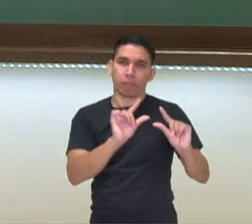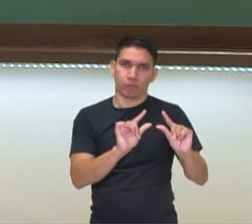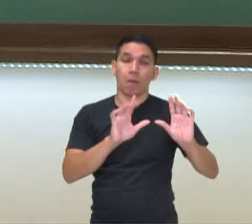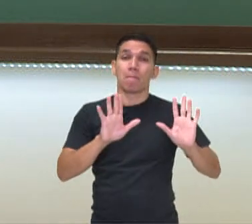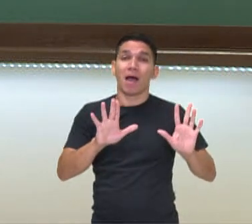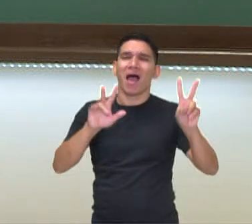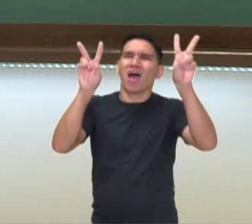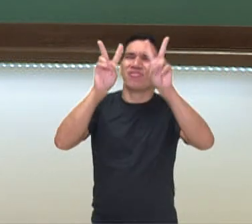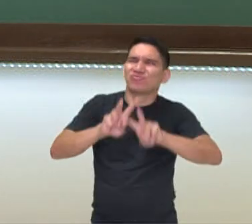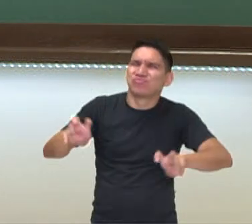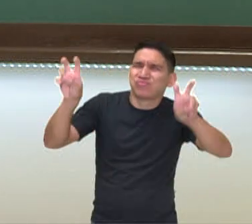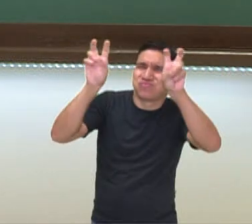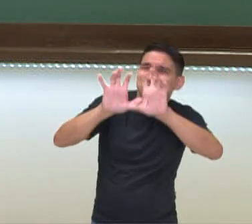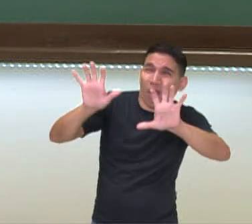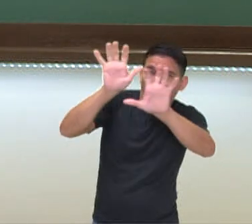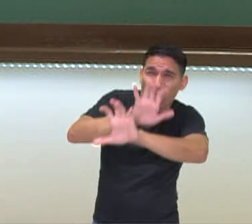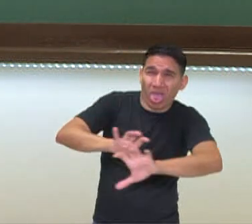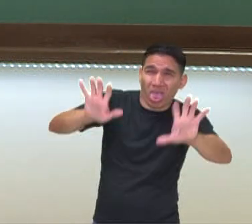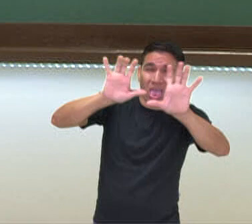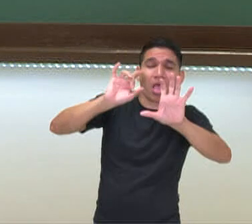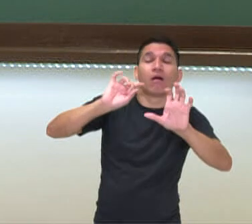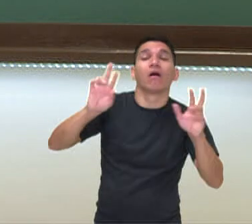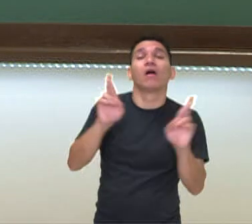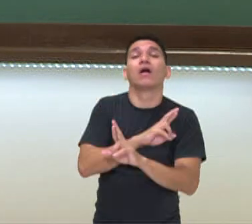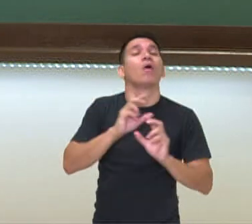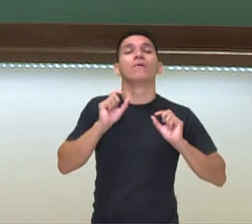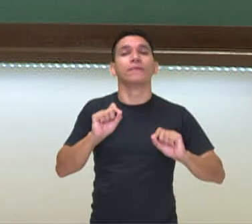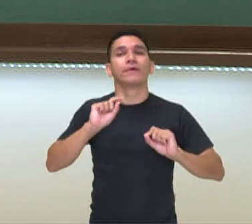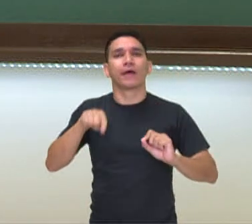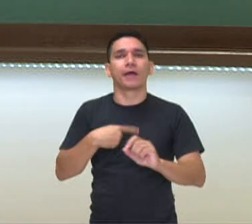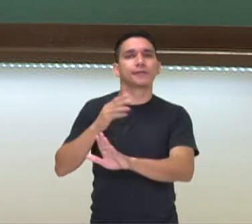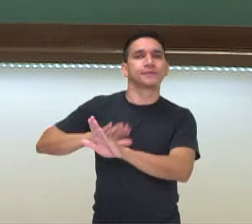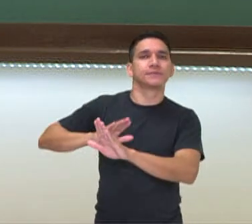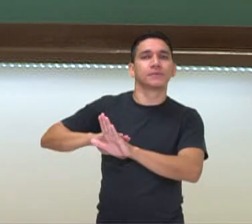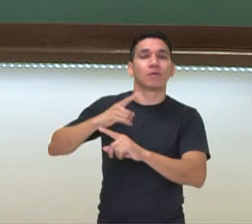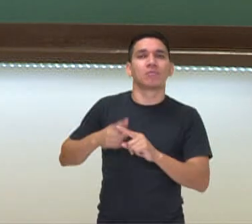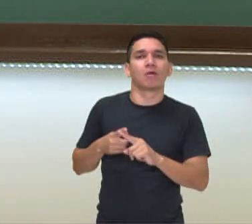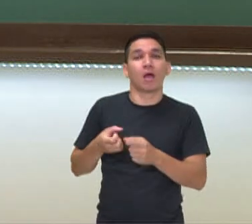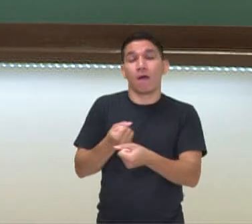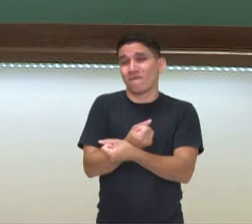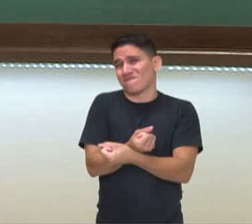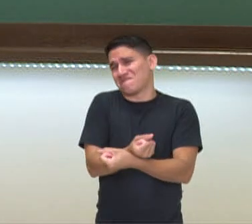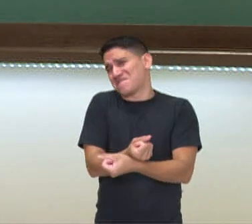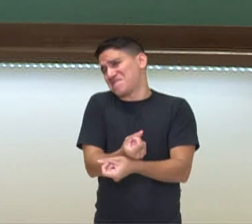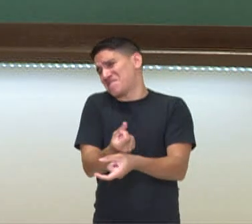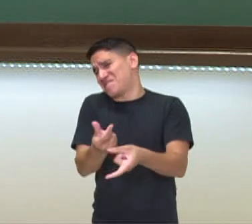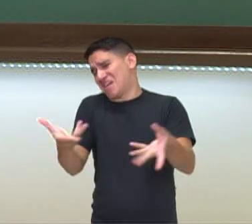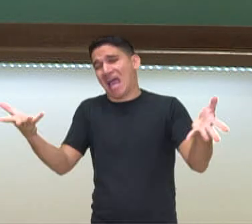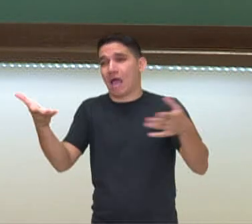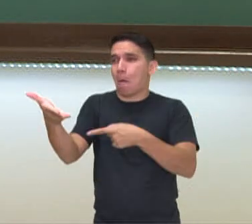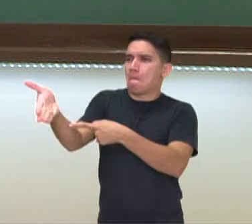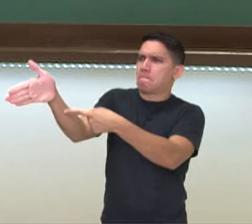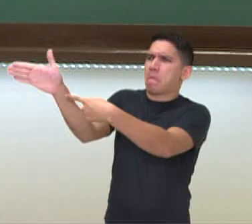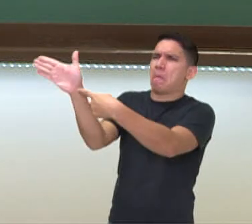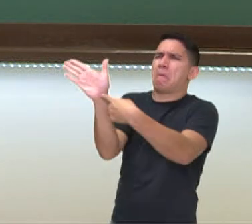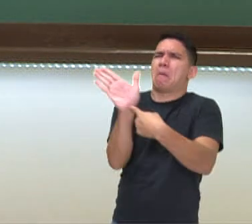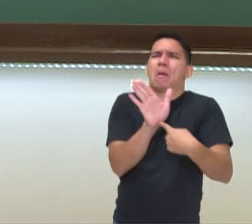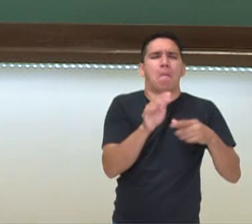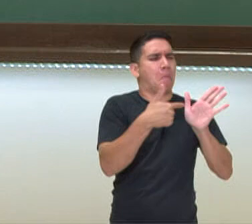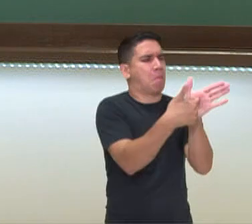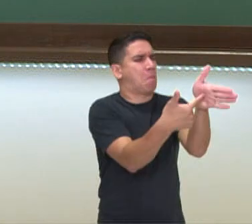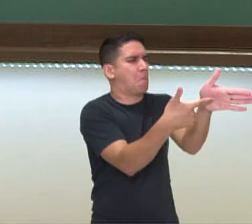aqui, justamente a essa ideia de uma grande quantidade de anúncios publicitários ali